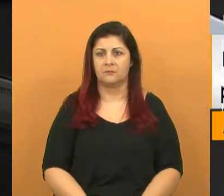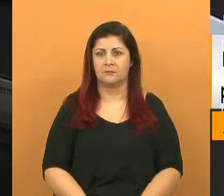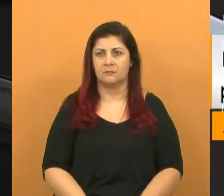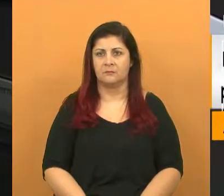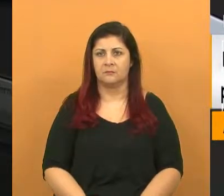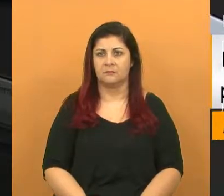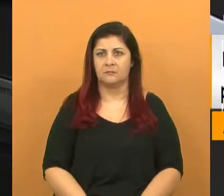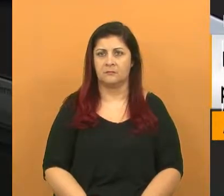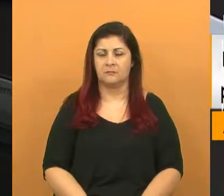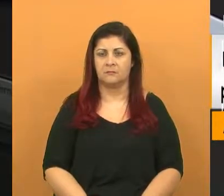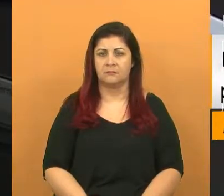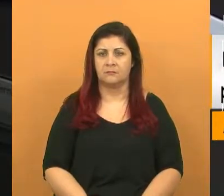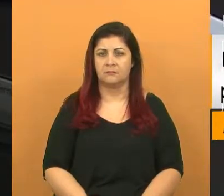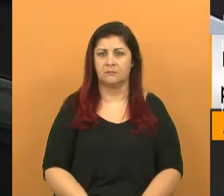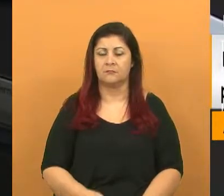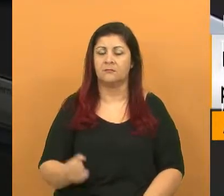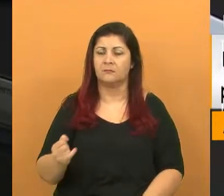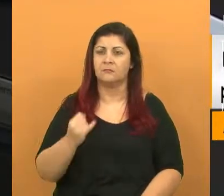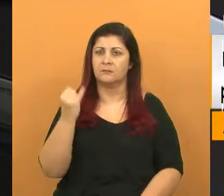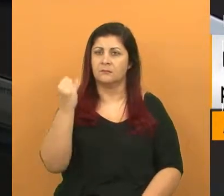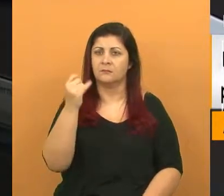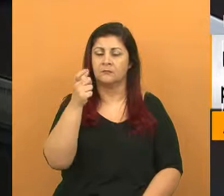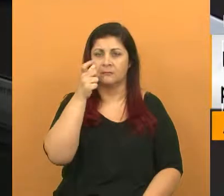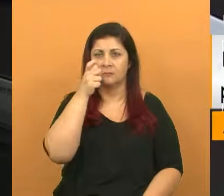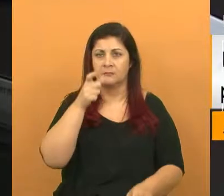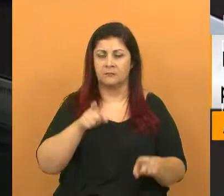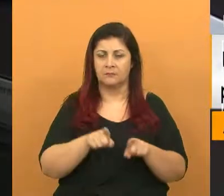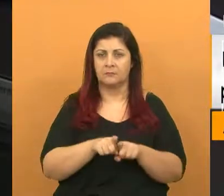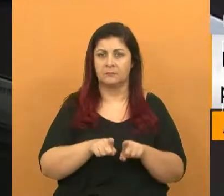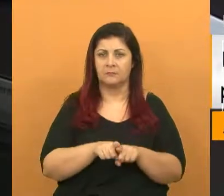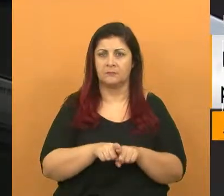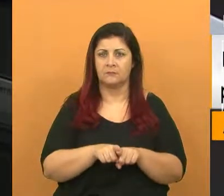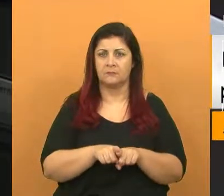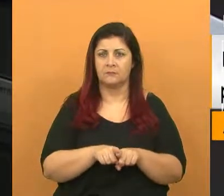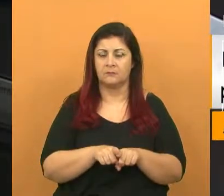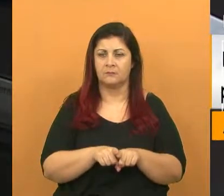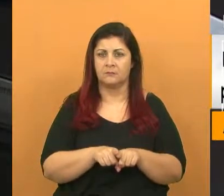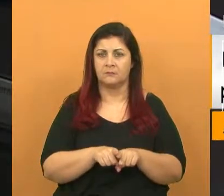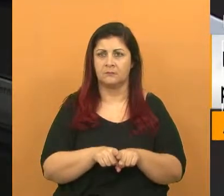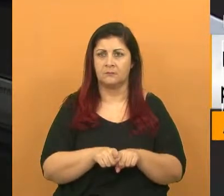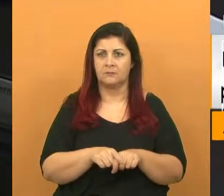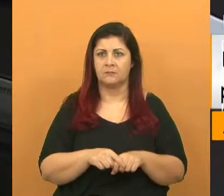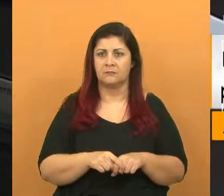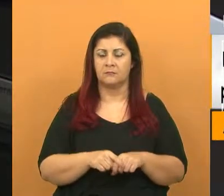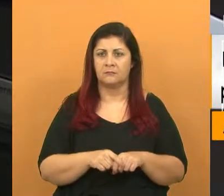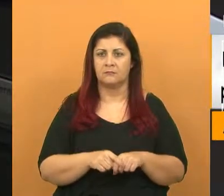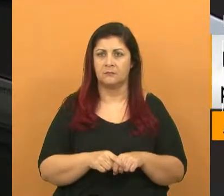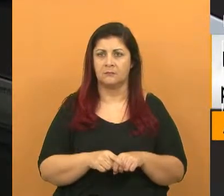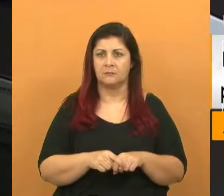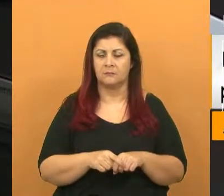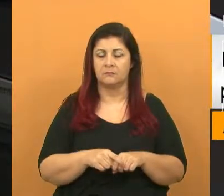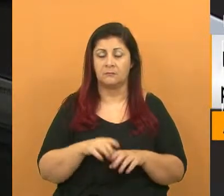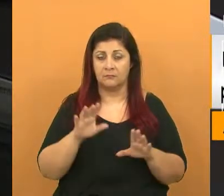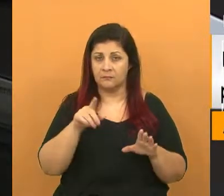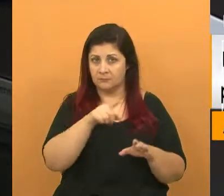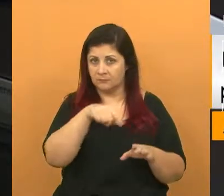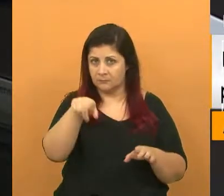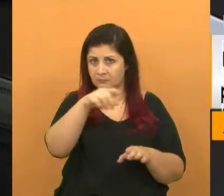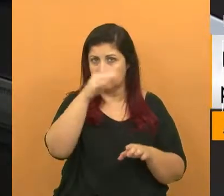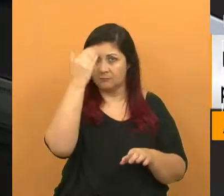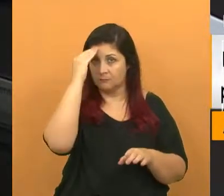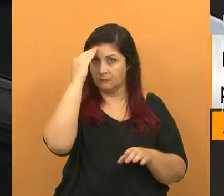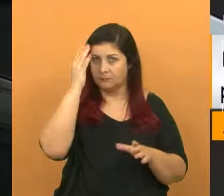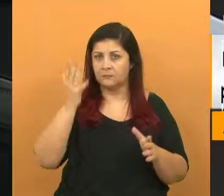E é interessante que eu estou aqui também vendo que numa data passada, olha só para vocês terem uma ideia como é que a história